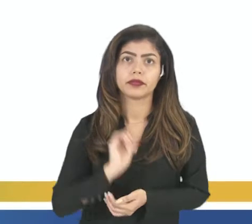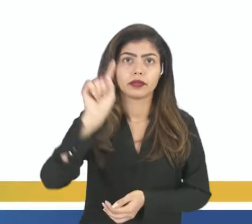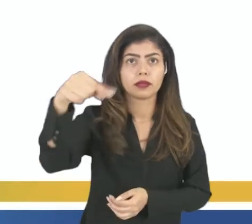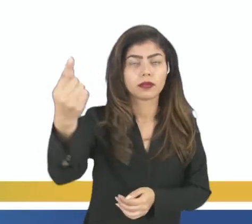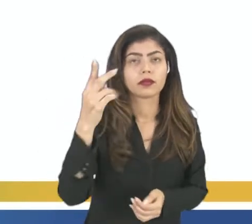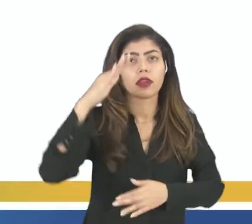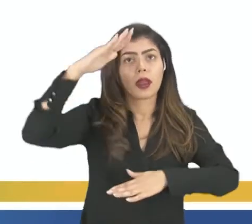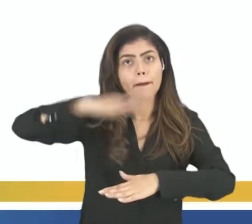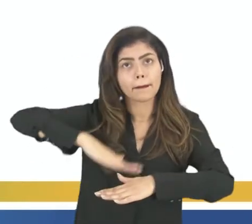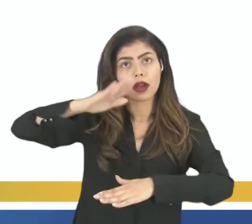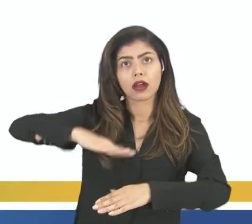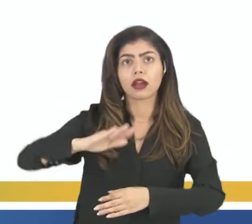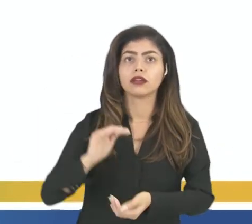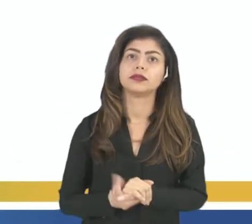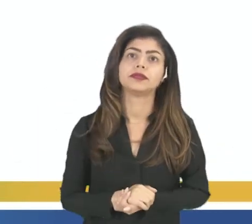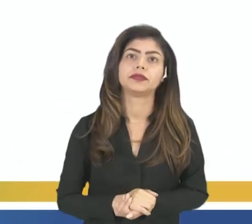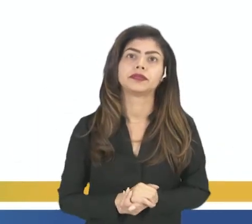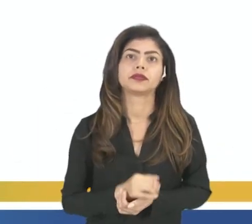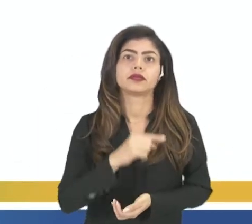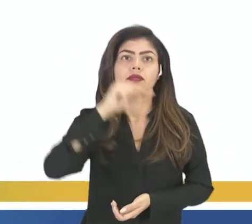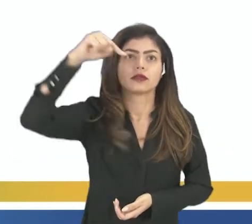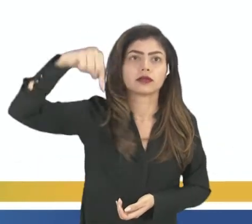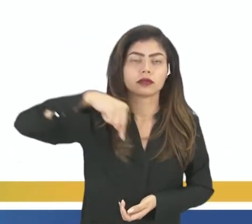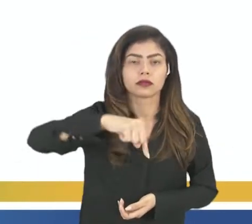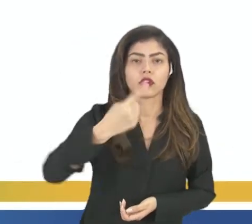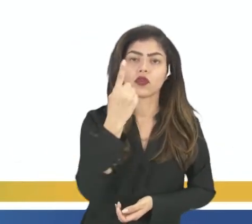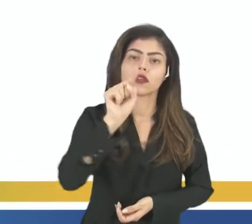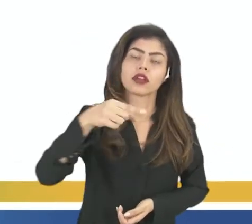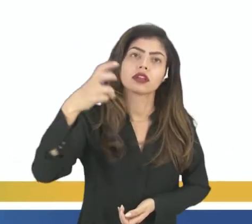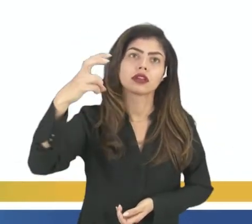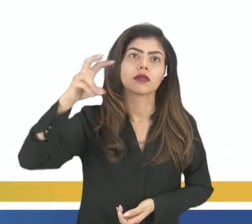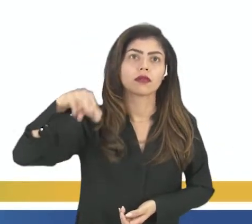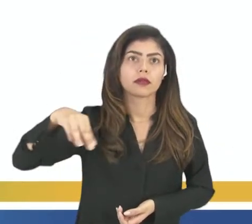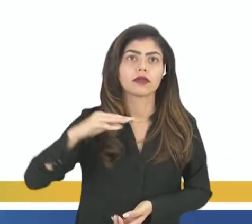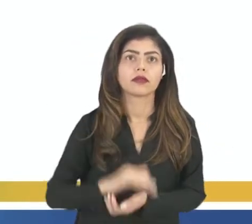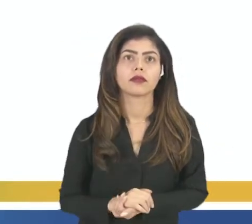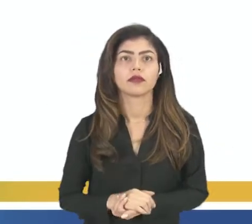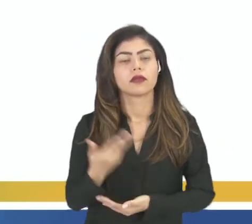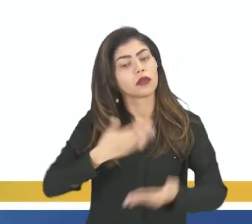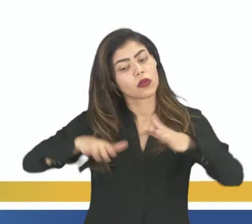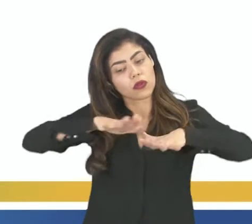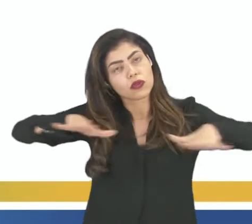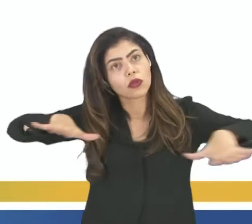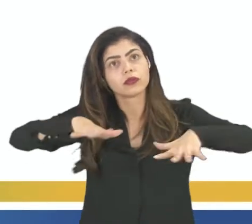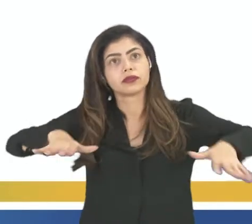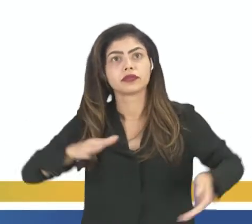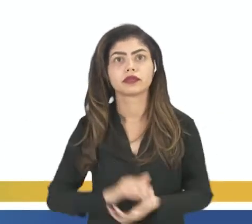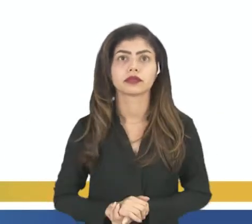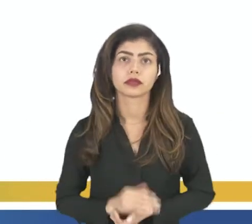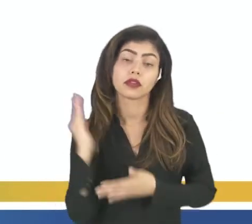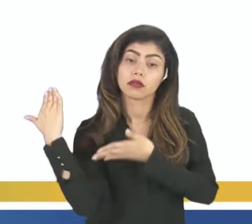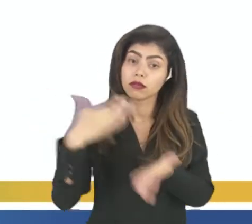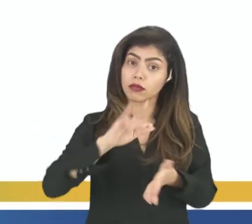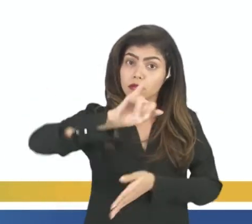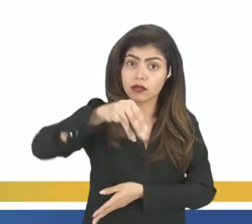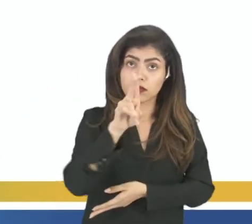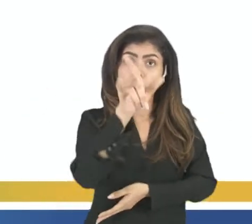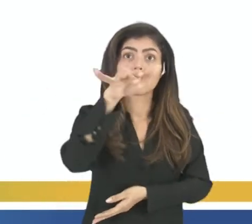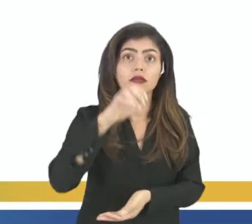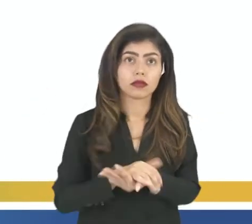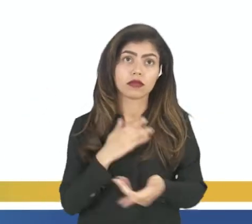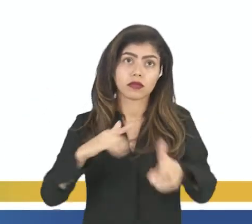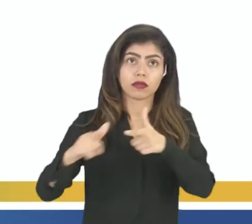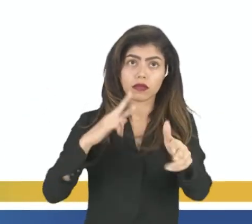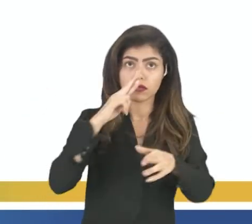seguida o abaixa até uma altura final de 1,5 metros em relação ao solo. Determine em joules o